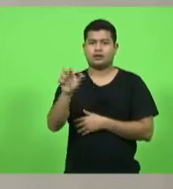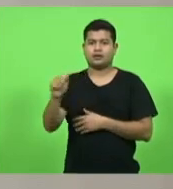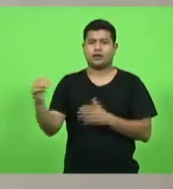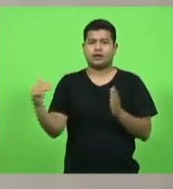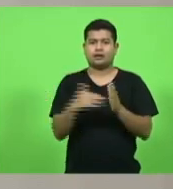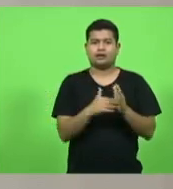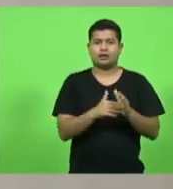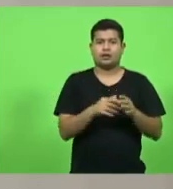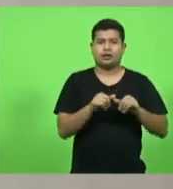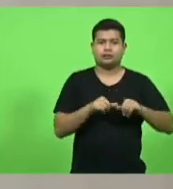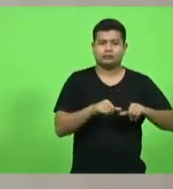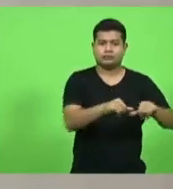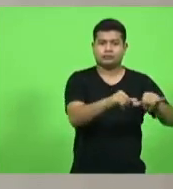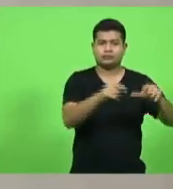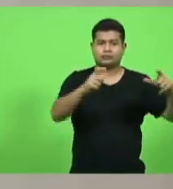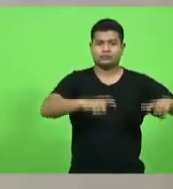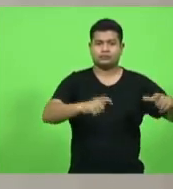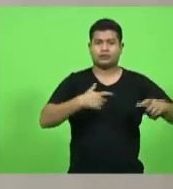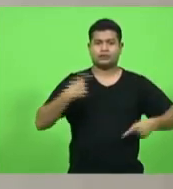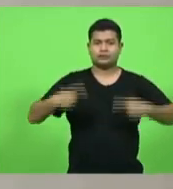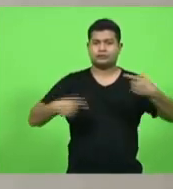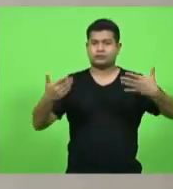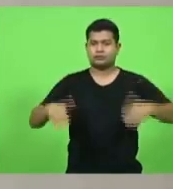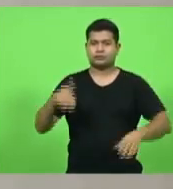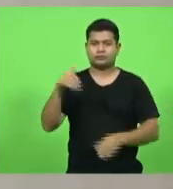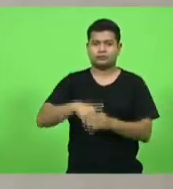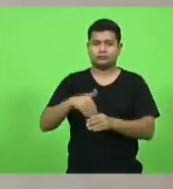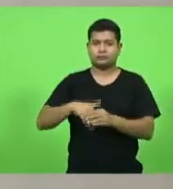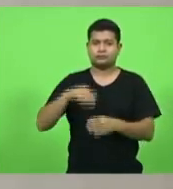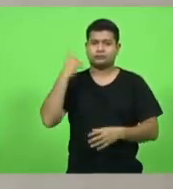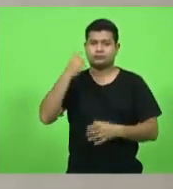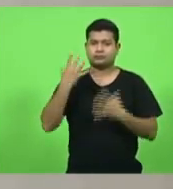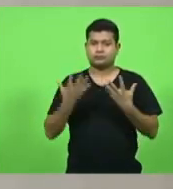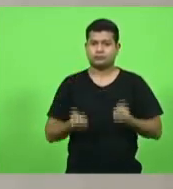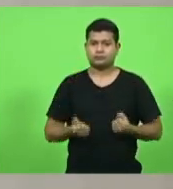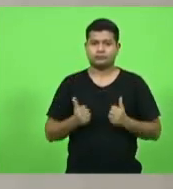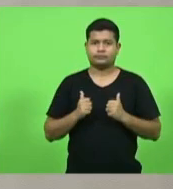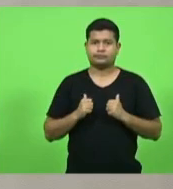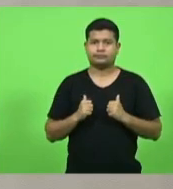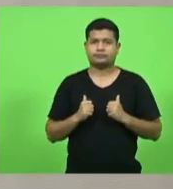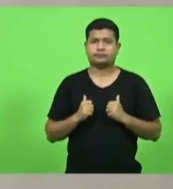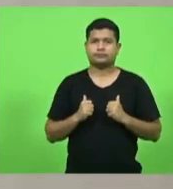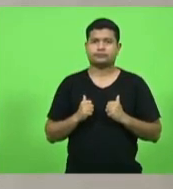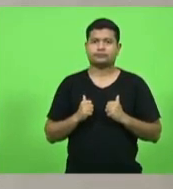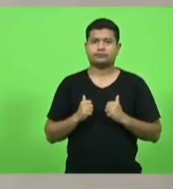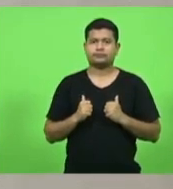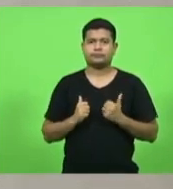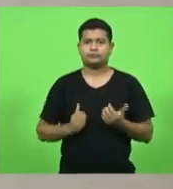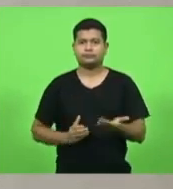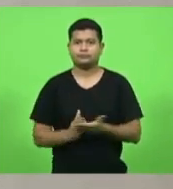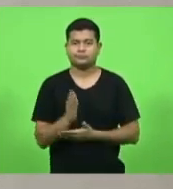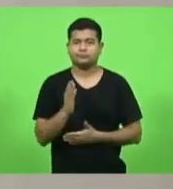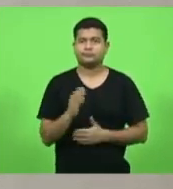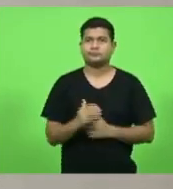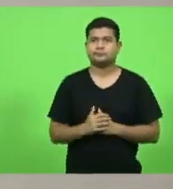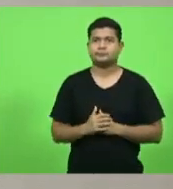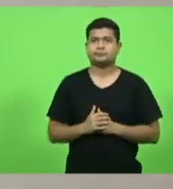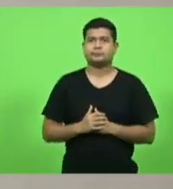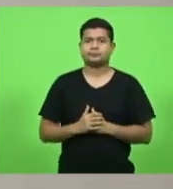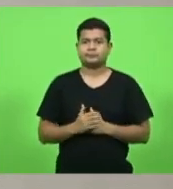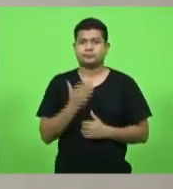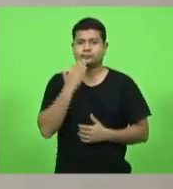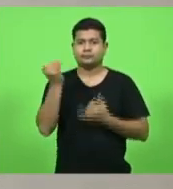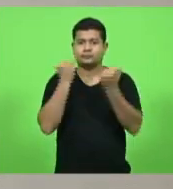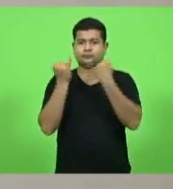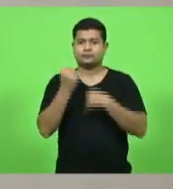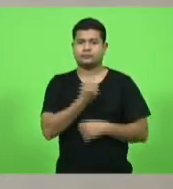local. Em discussão. Não havendo quem queira discutir, em votação. Deputados que aprovam, permaneçam como se encontram. Aprovado por unanimidade. Pedido de